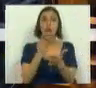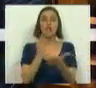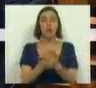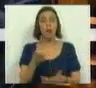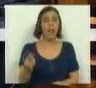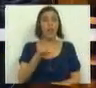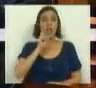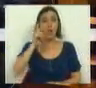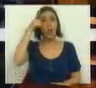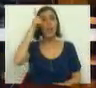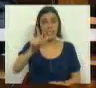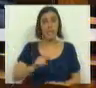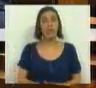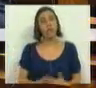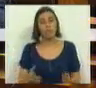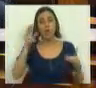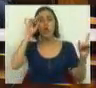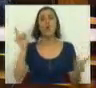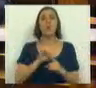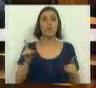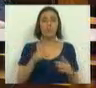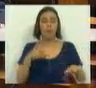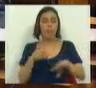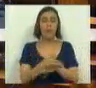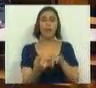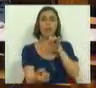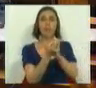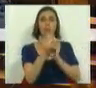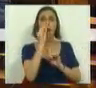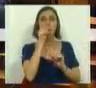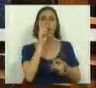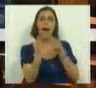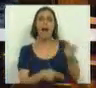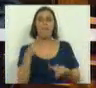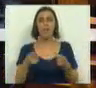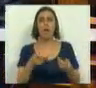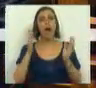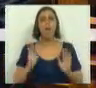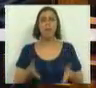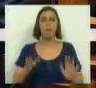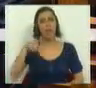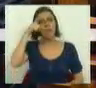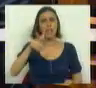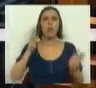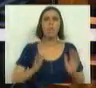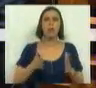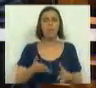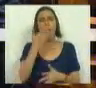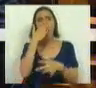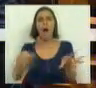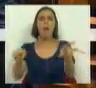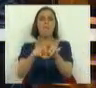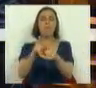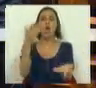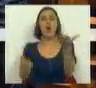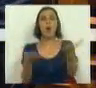o diretor licenciado, os professores que lidam diretamente com os alunos e os avaliam não carecem de o ser. É como dizer-se,